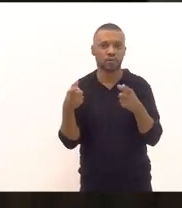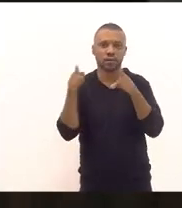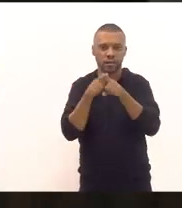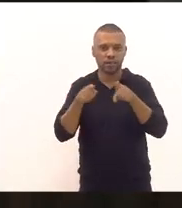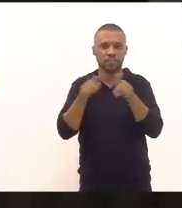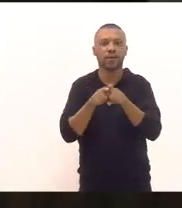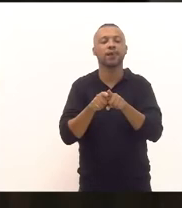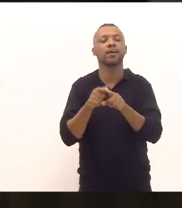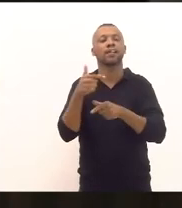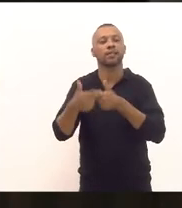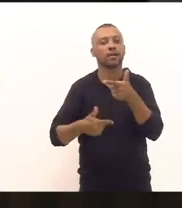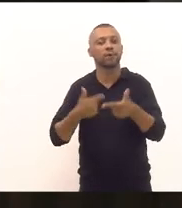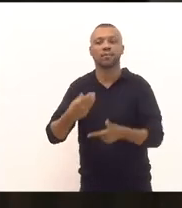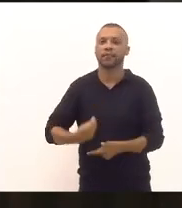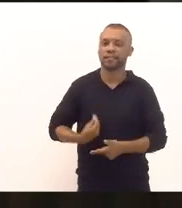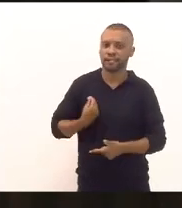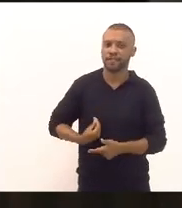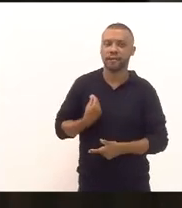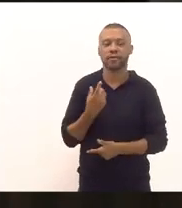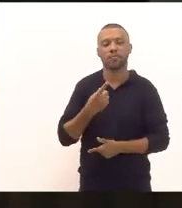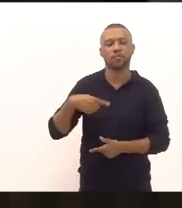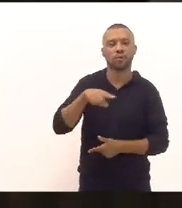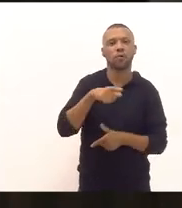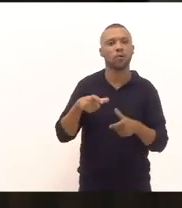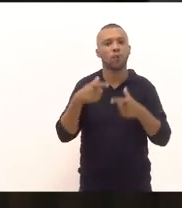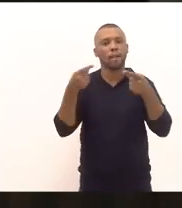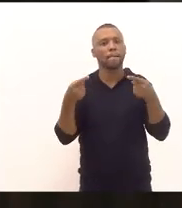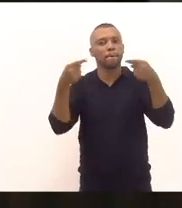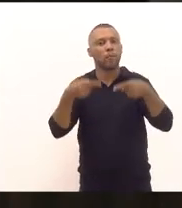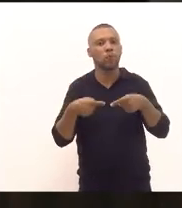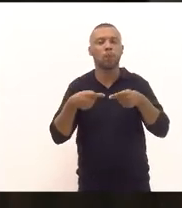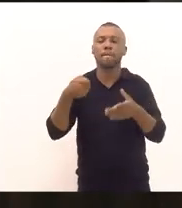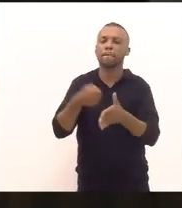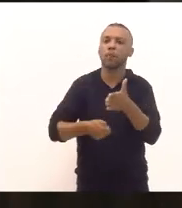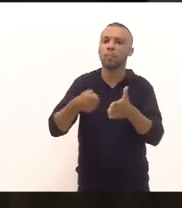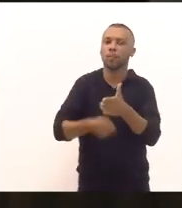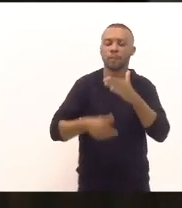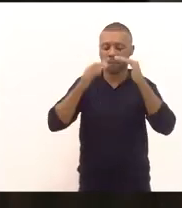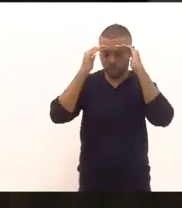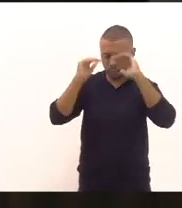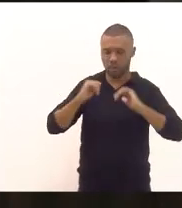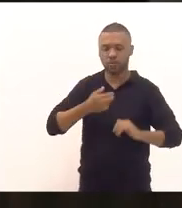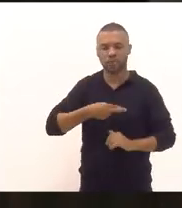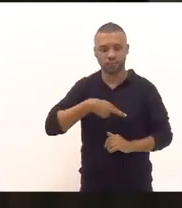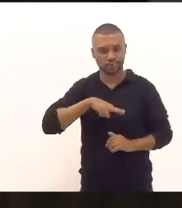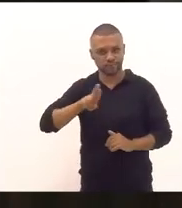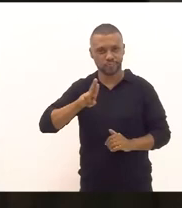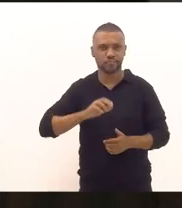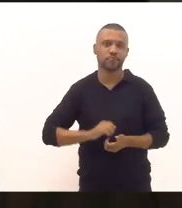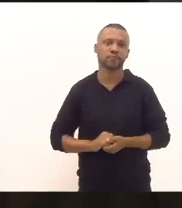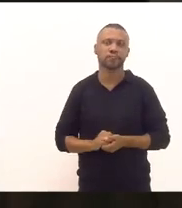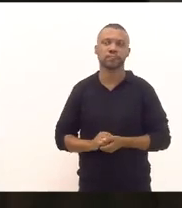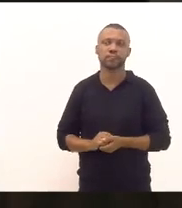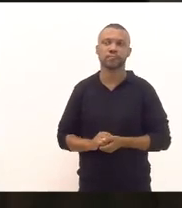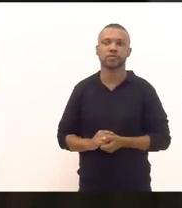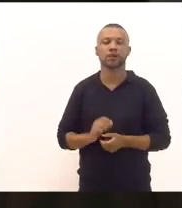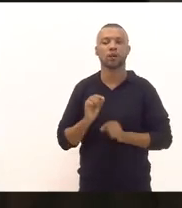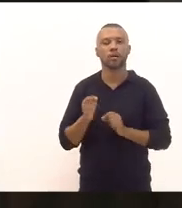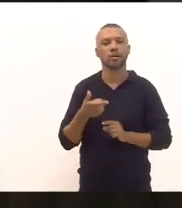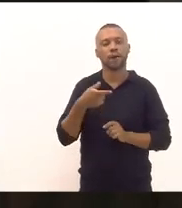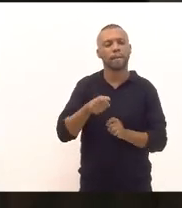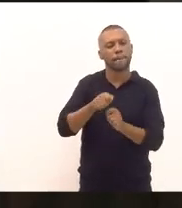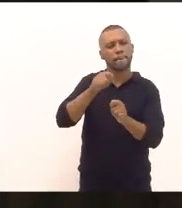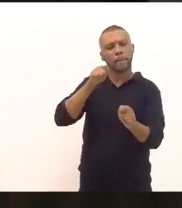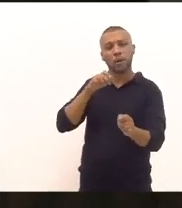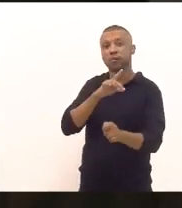fazem das suas vidas um campo de batalha pelo respeito a nossa religiosidade o que o Paulinho fez